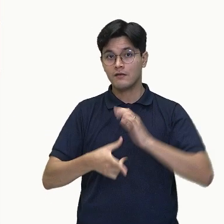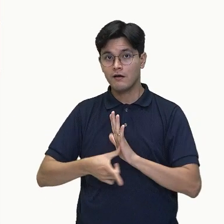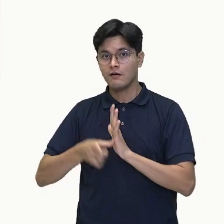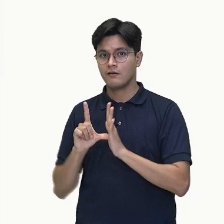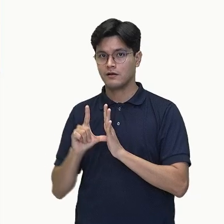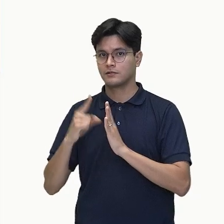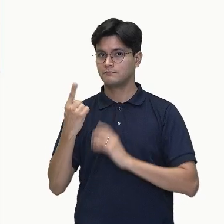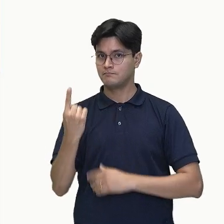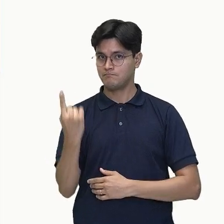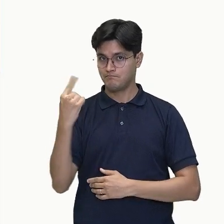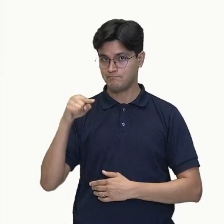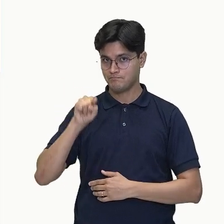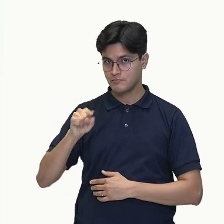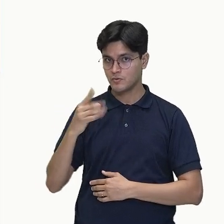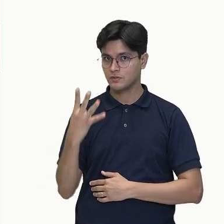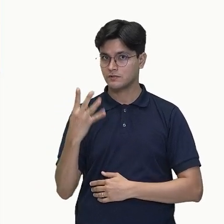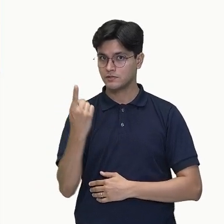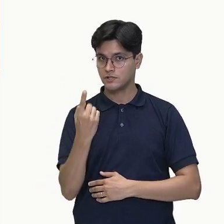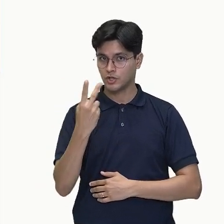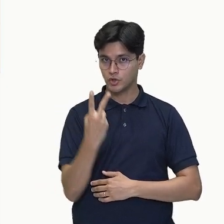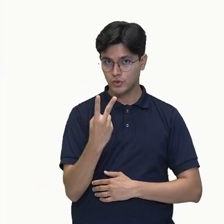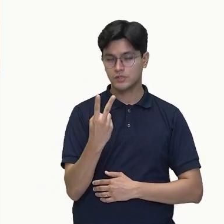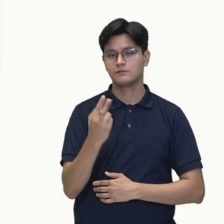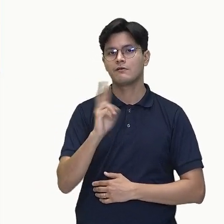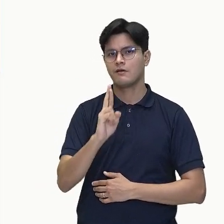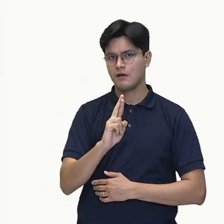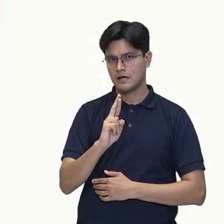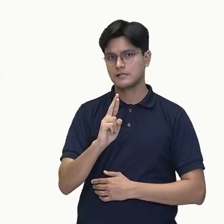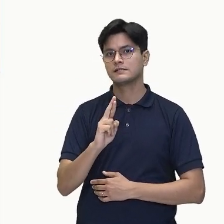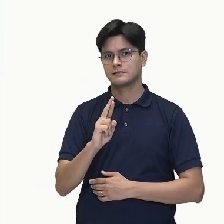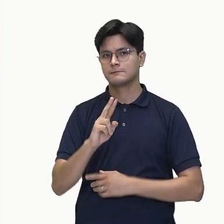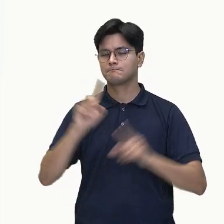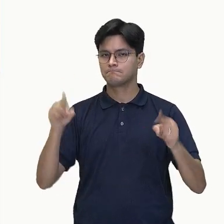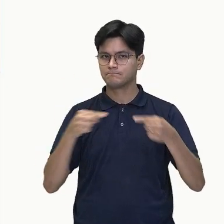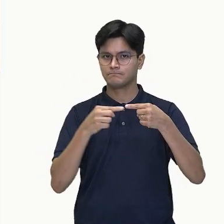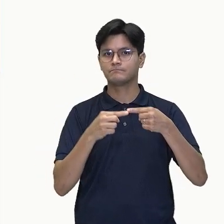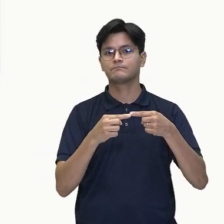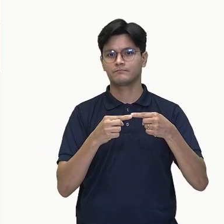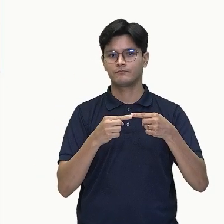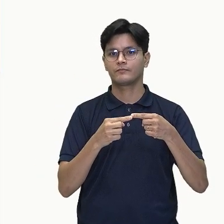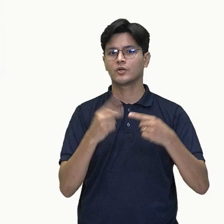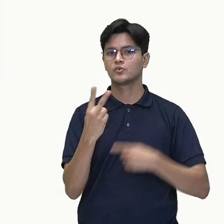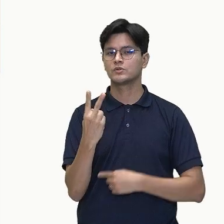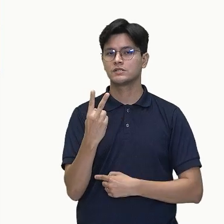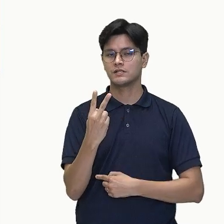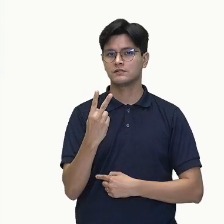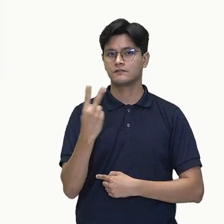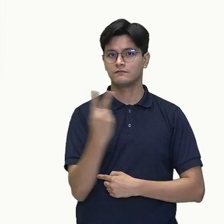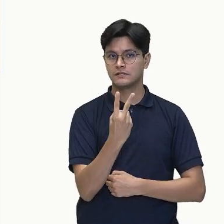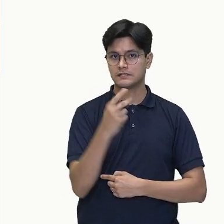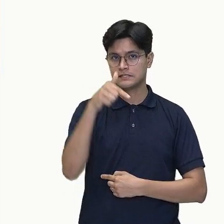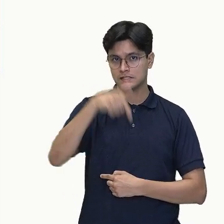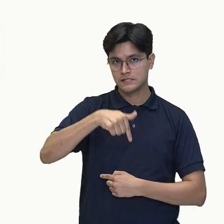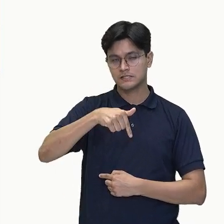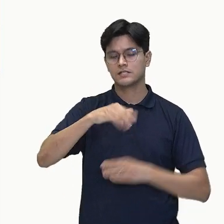1.412, ou seja, 227 dólares, para 1.518, chegando aí